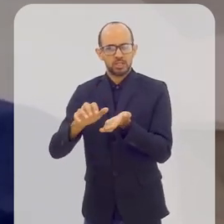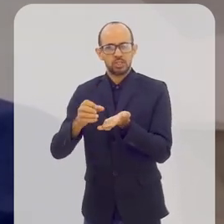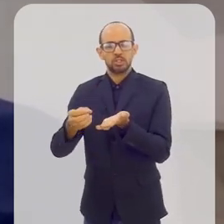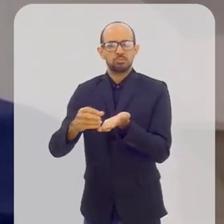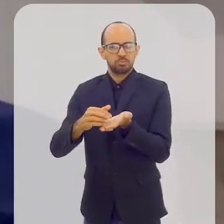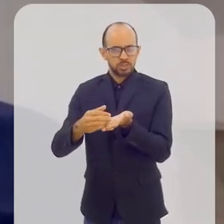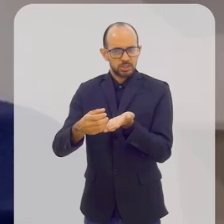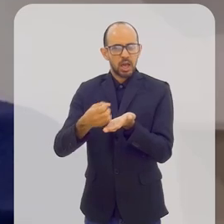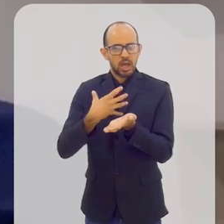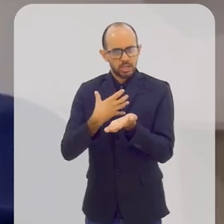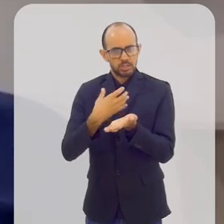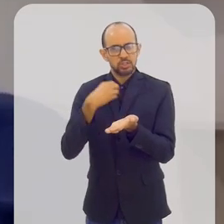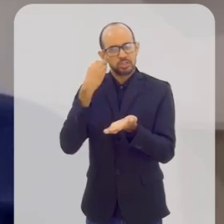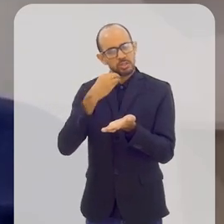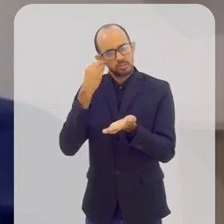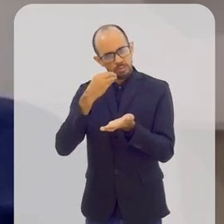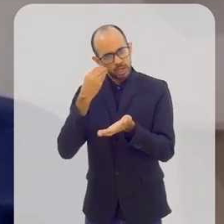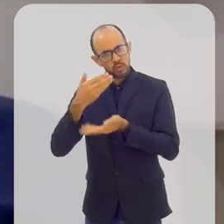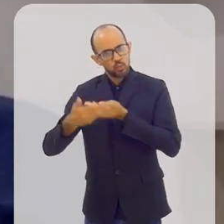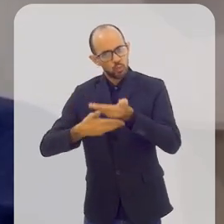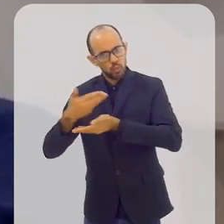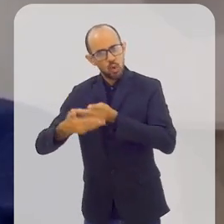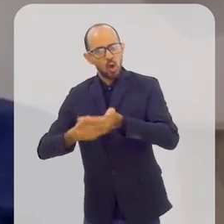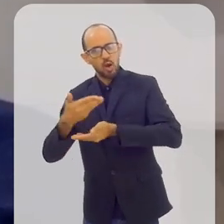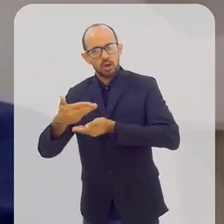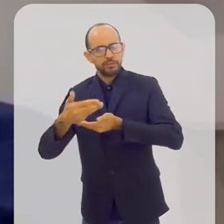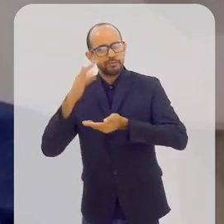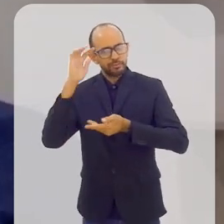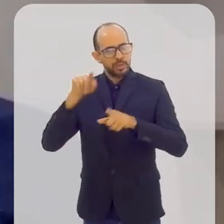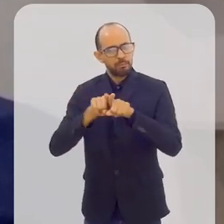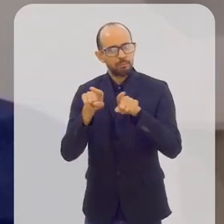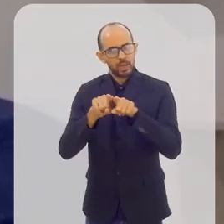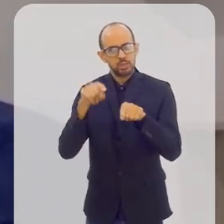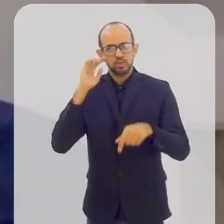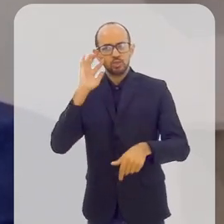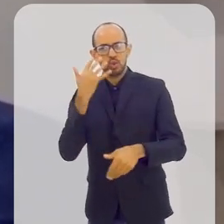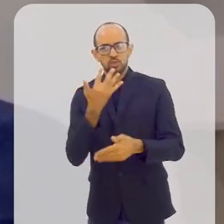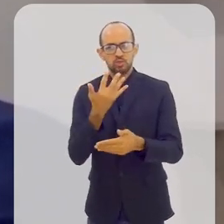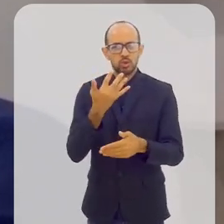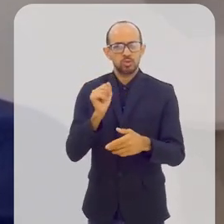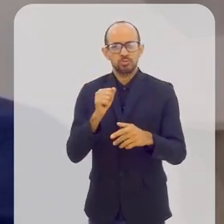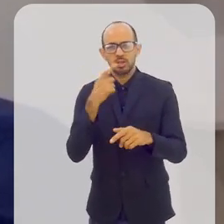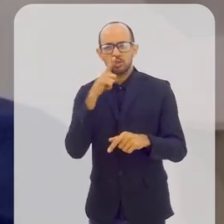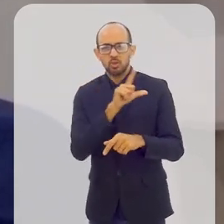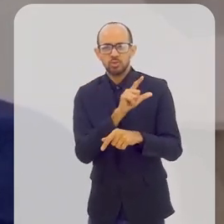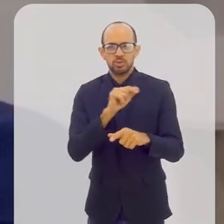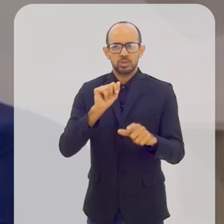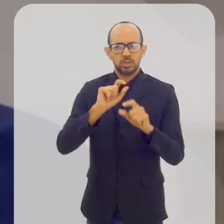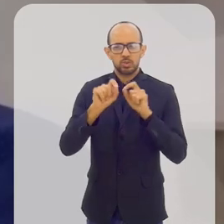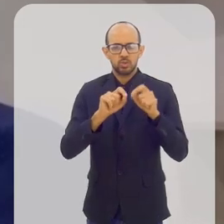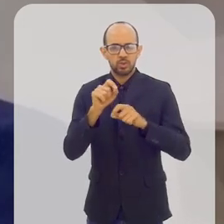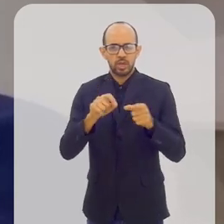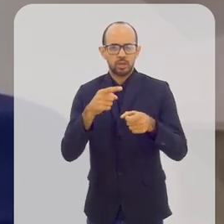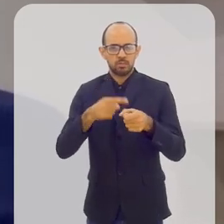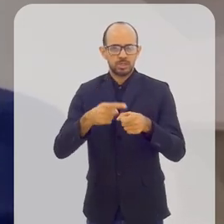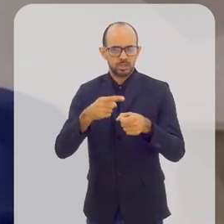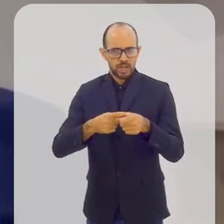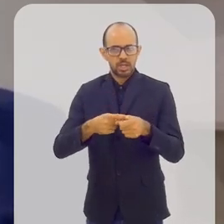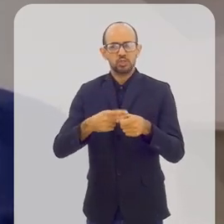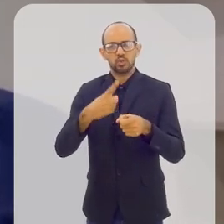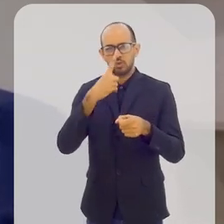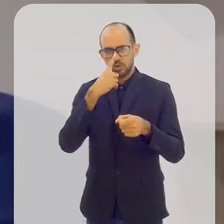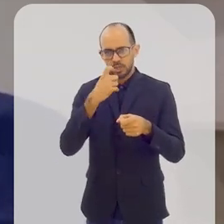muito experiência do dia a dia, troca principalmente as soluções para que a gente possa ter uma cidade Lixo Zero,